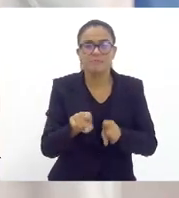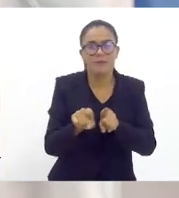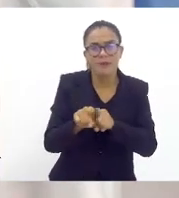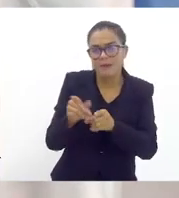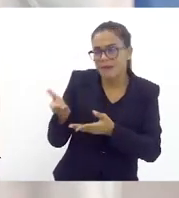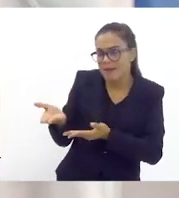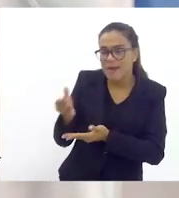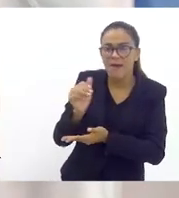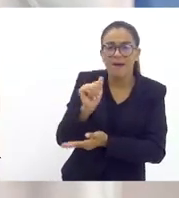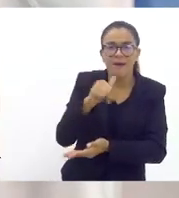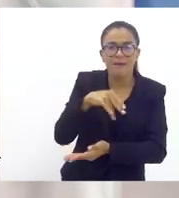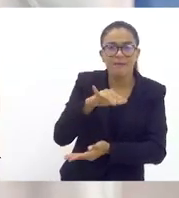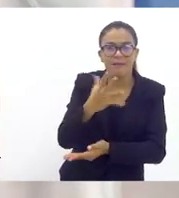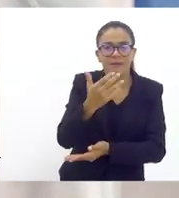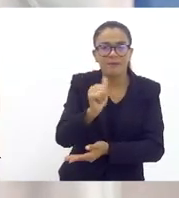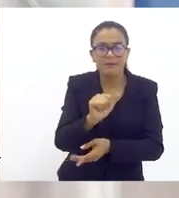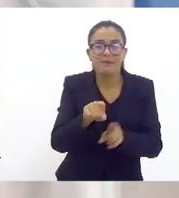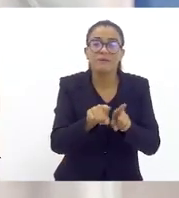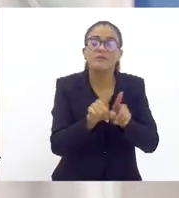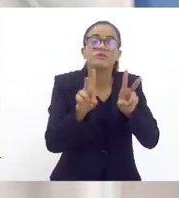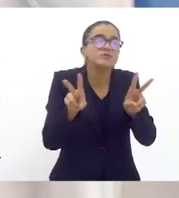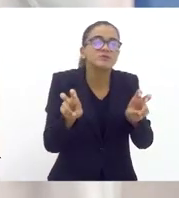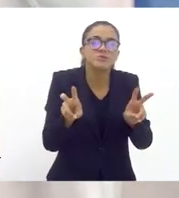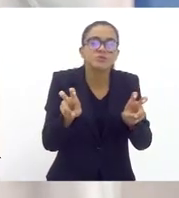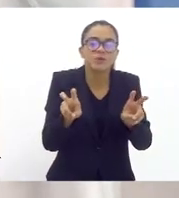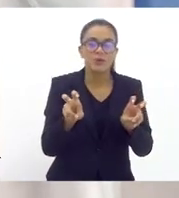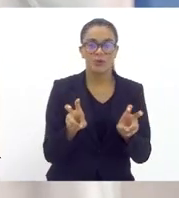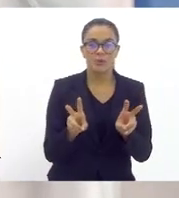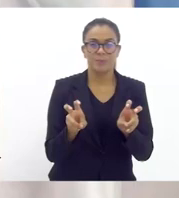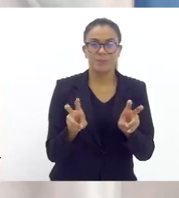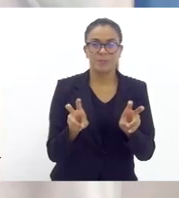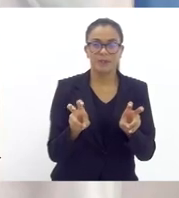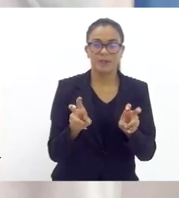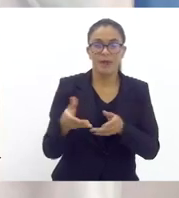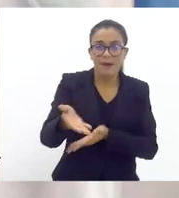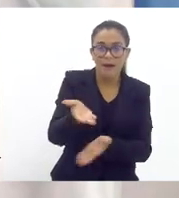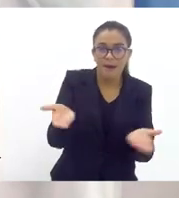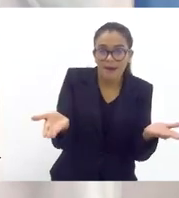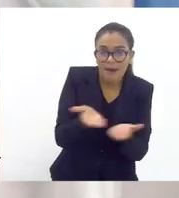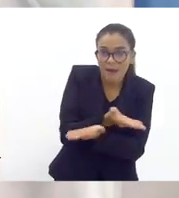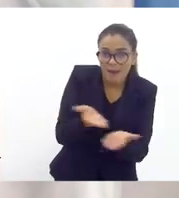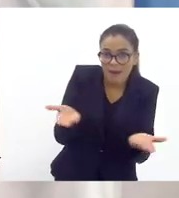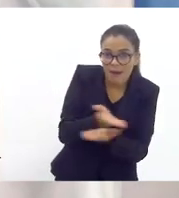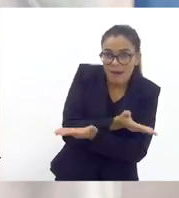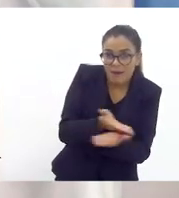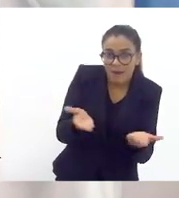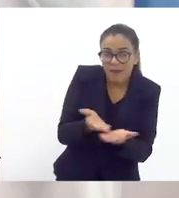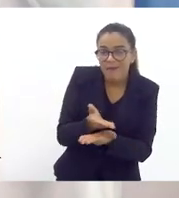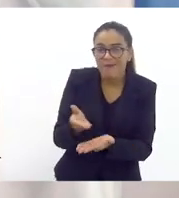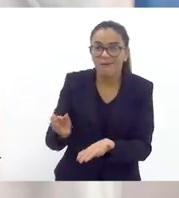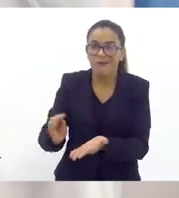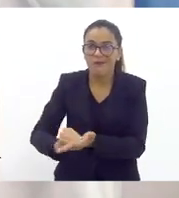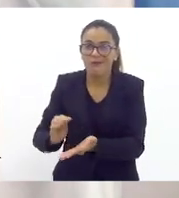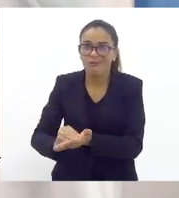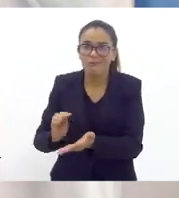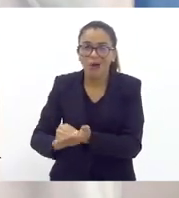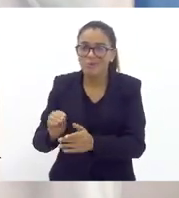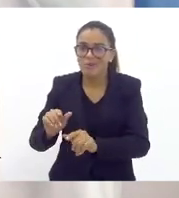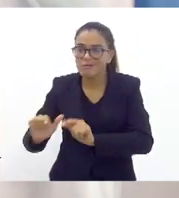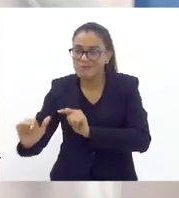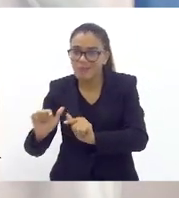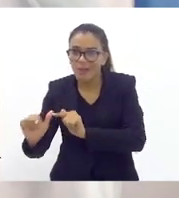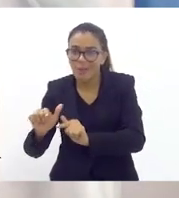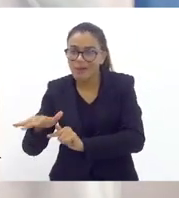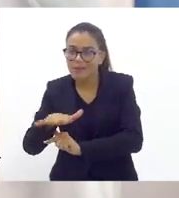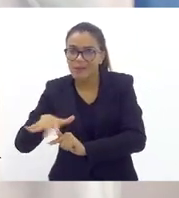colocou Aninha, sobre a relação entre a precarização do universo do trabalho e a situação